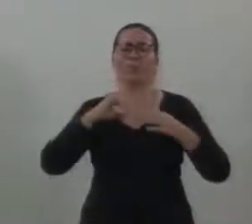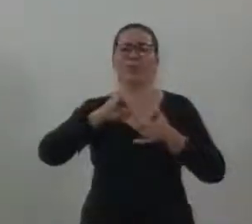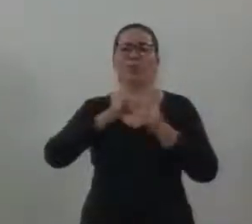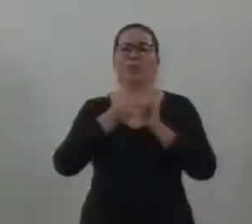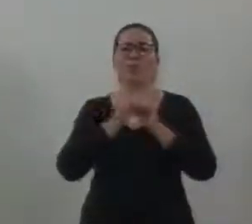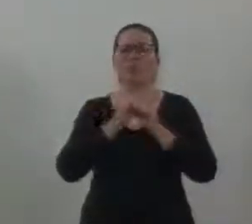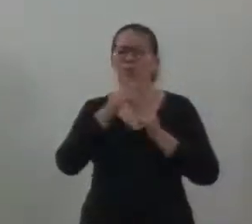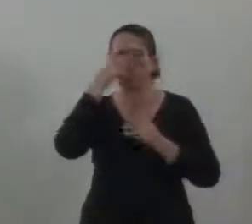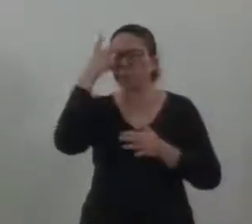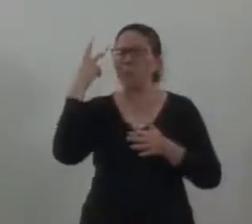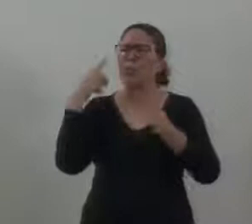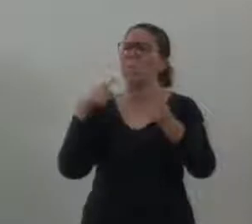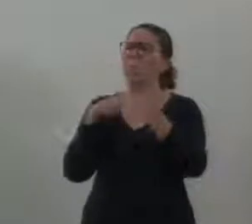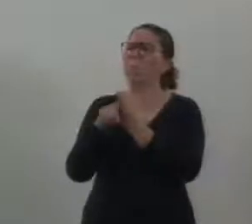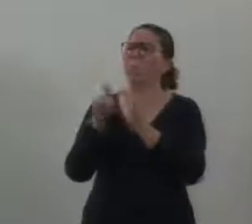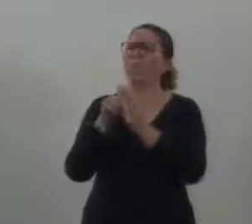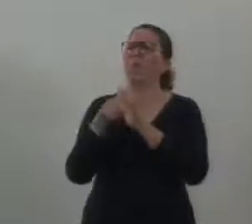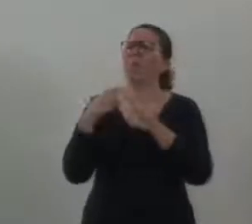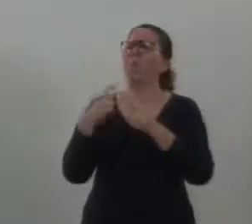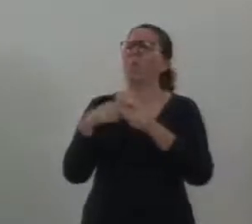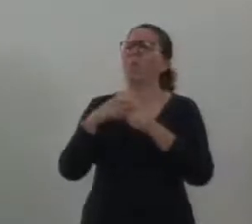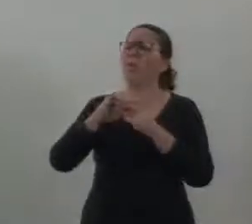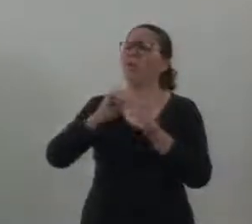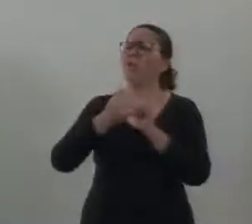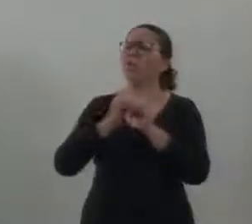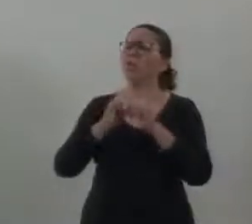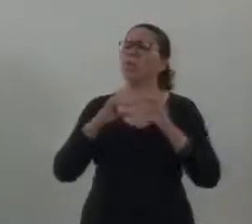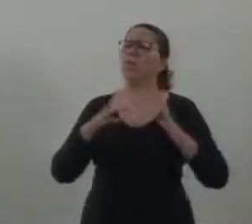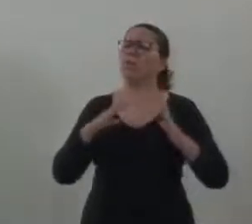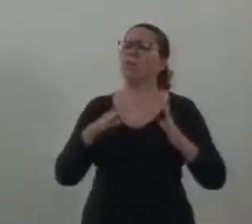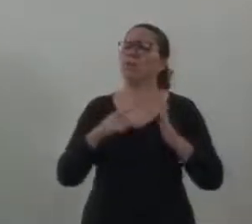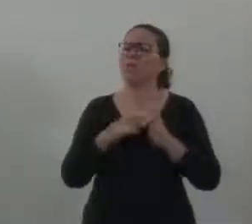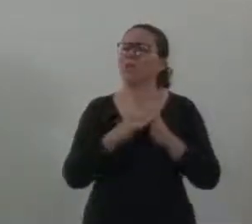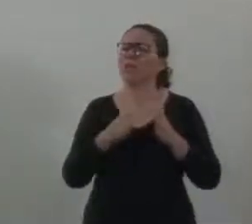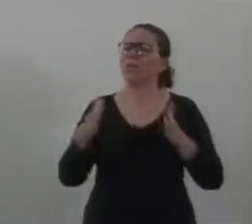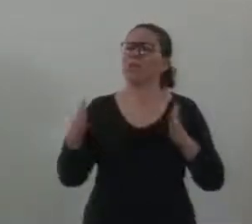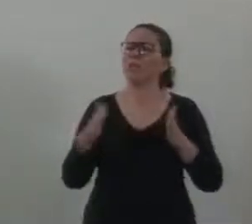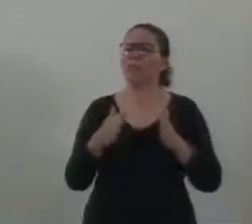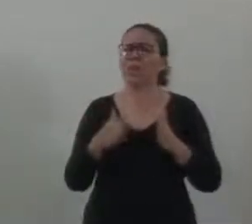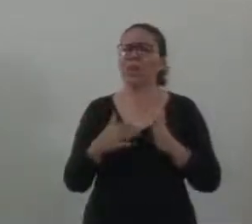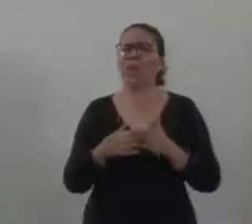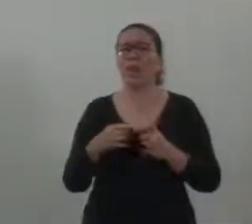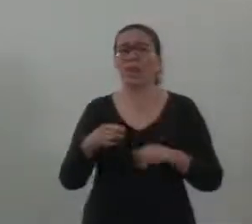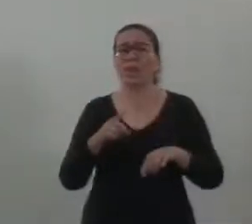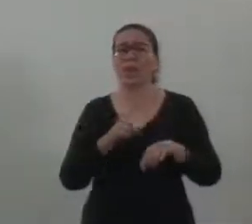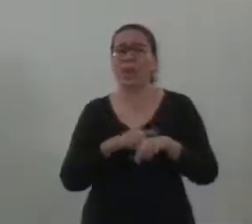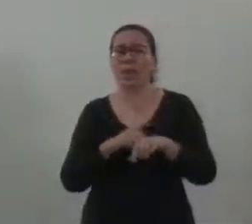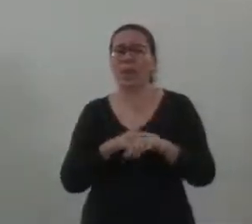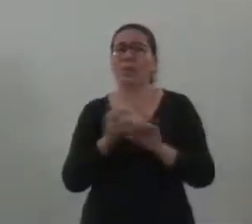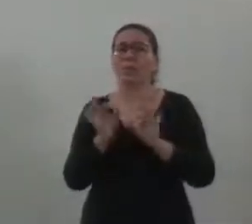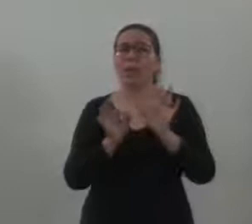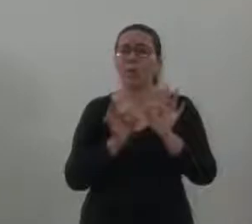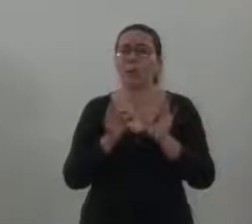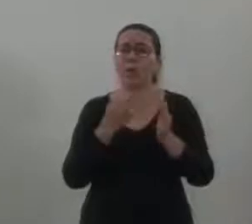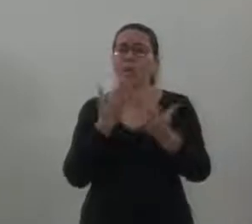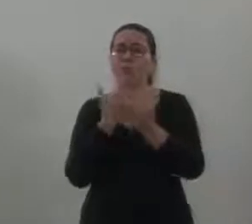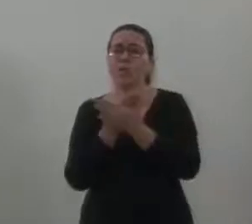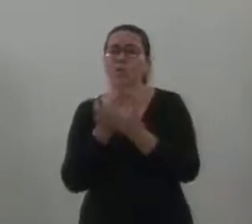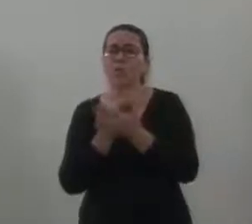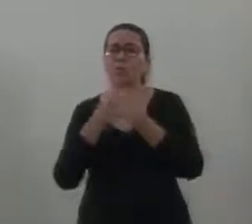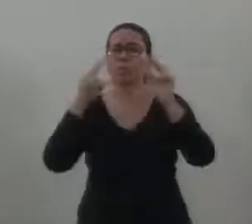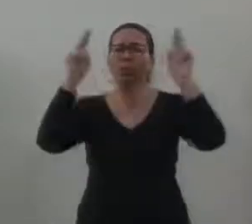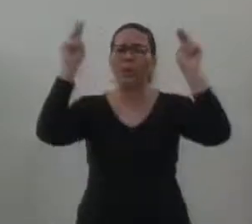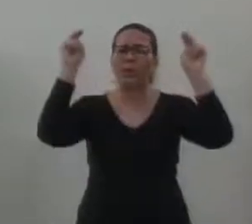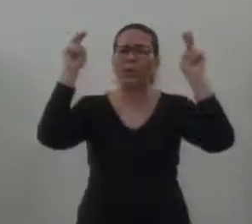pessoas sempre nos perguntam, o recesso, ele é um tempo que a gente pode se preparar também para estudar alguns